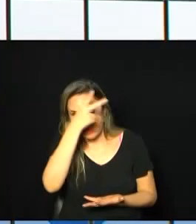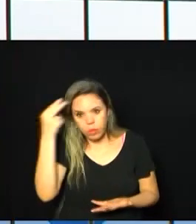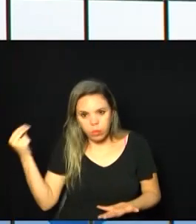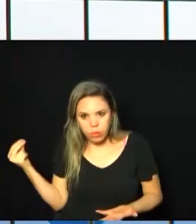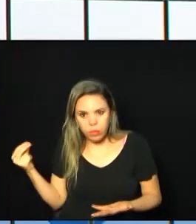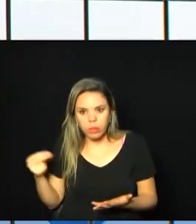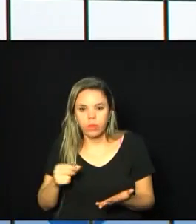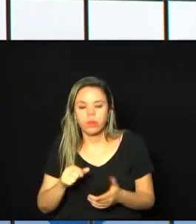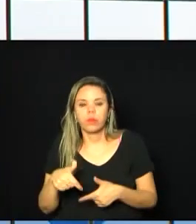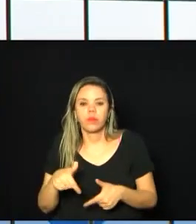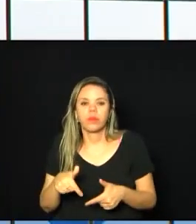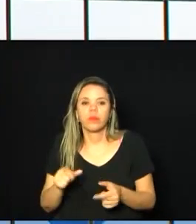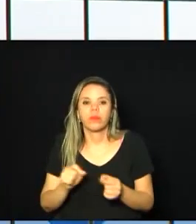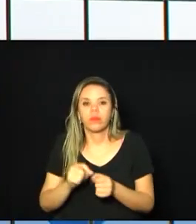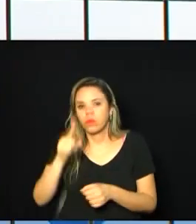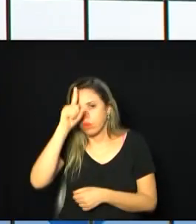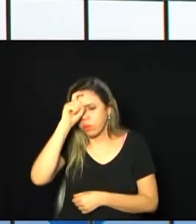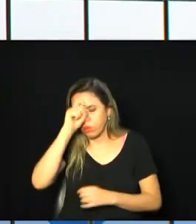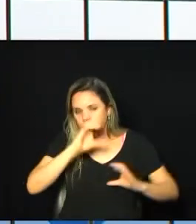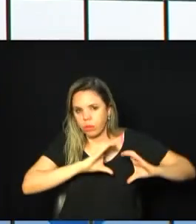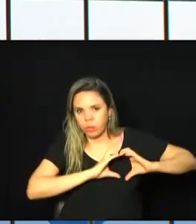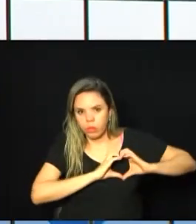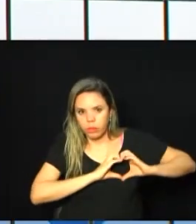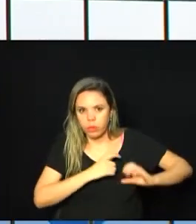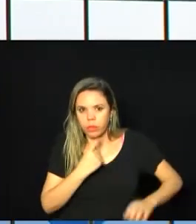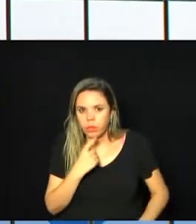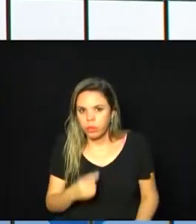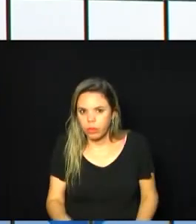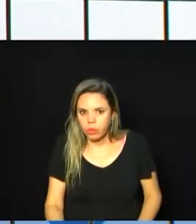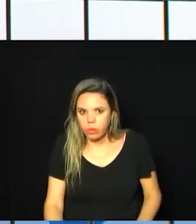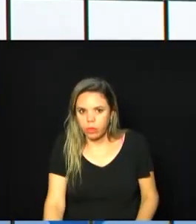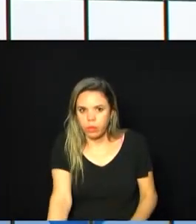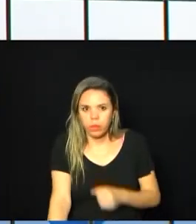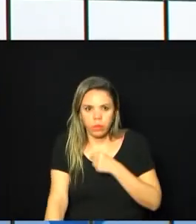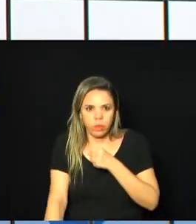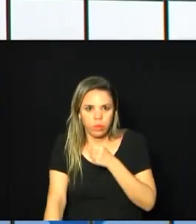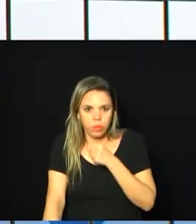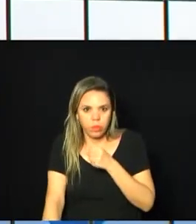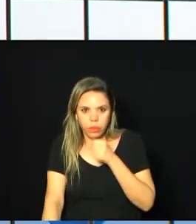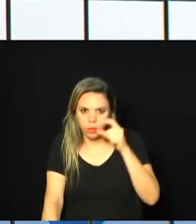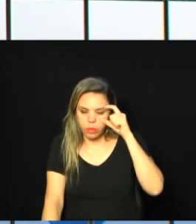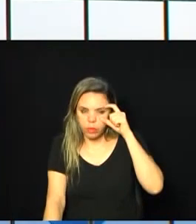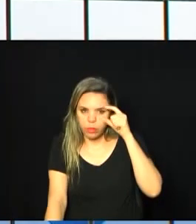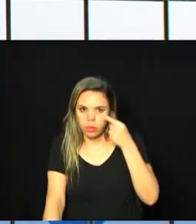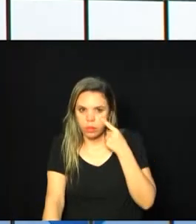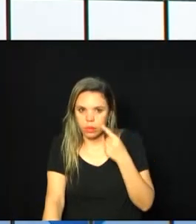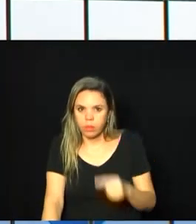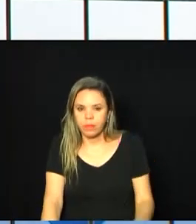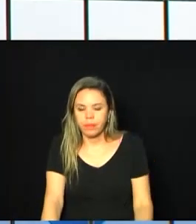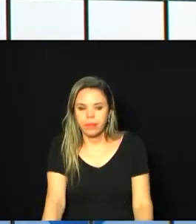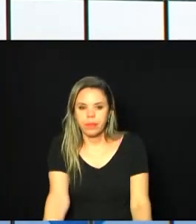as atividades do Hospital do Amor aqui em Campinas. A reportagem é de Michel Amorim.